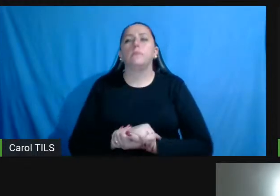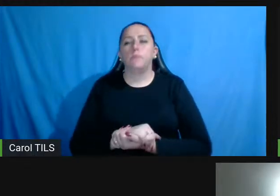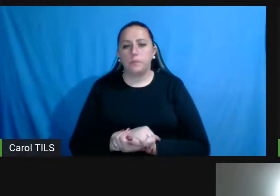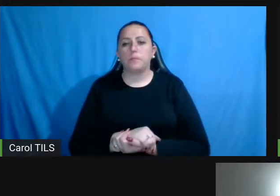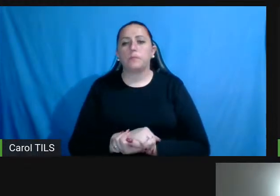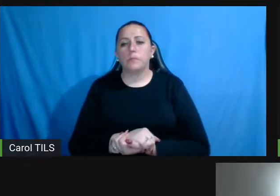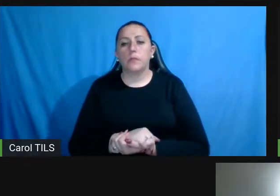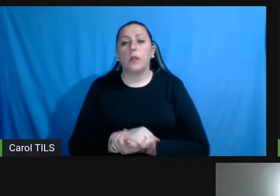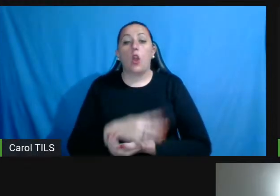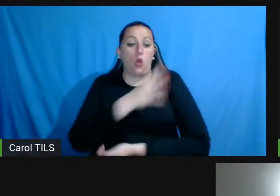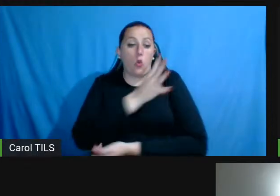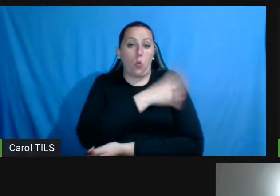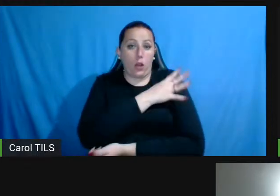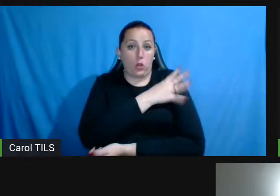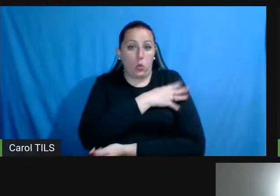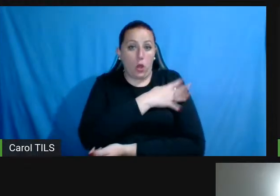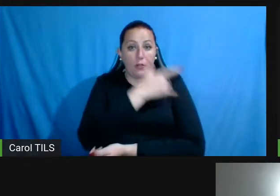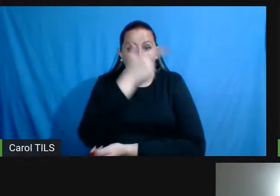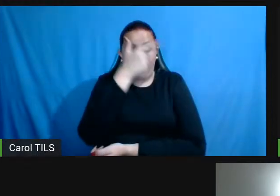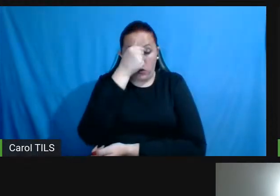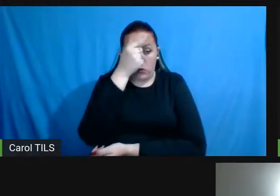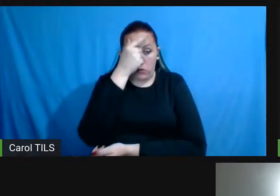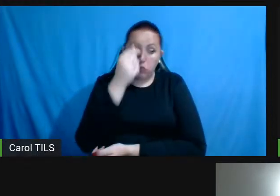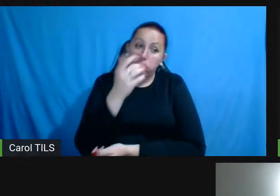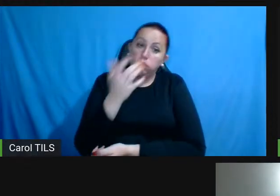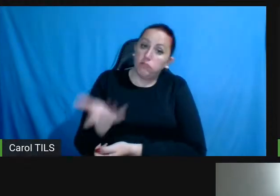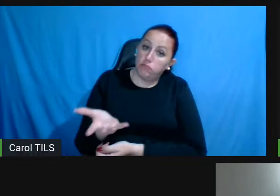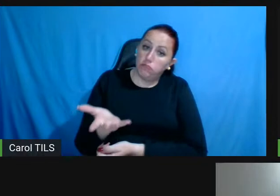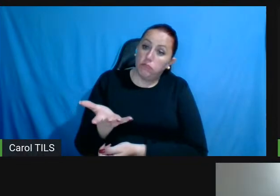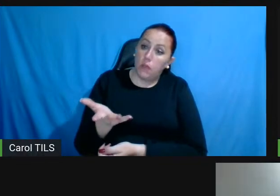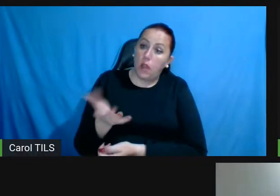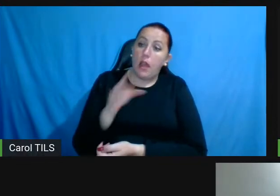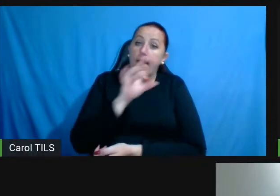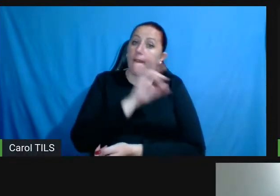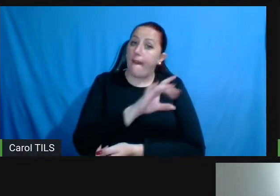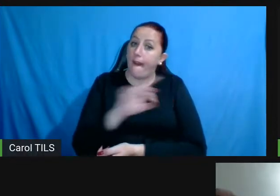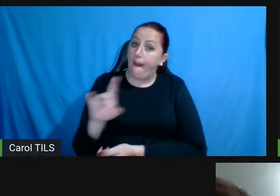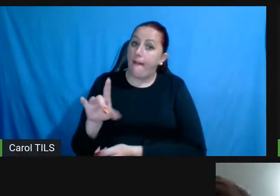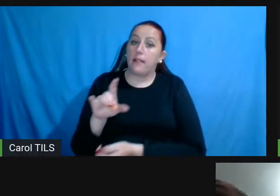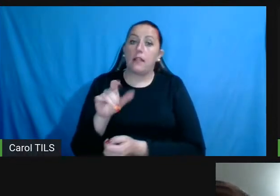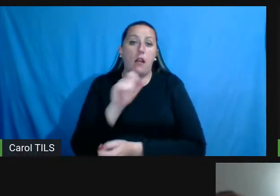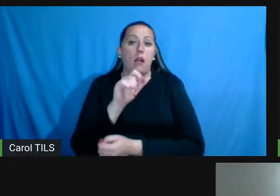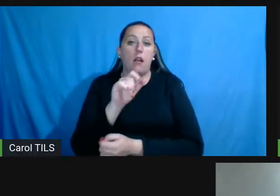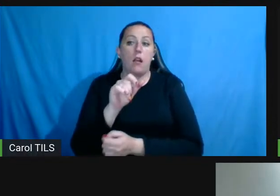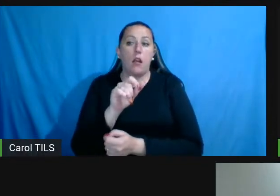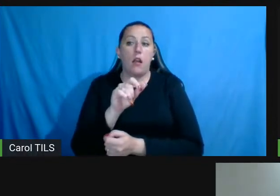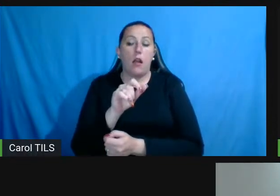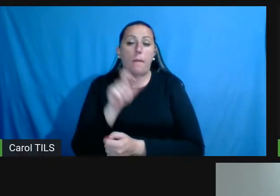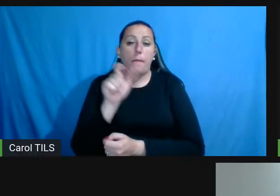Olha, quarto ano e faculdade são casos a casos,